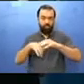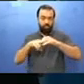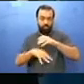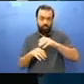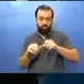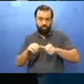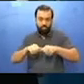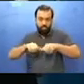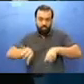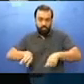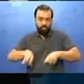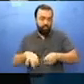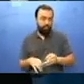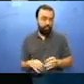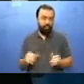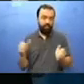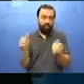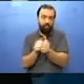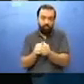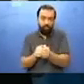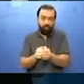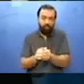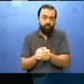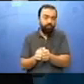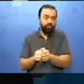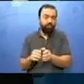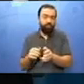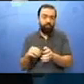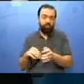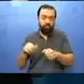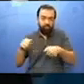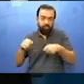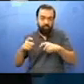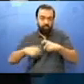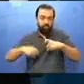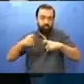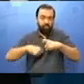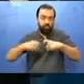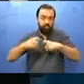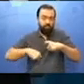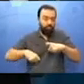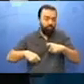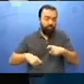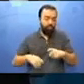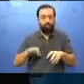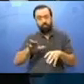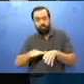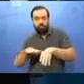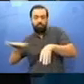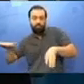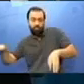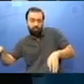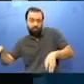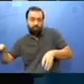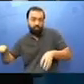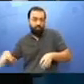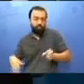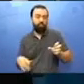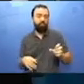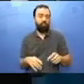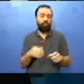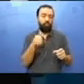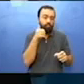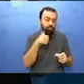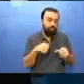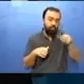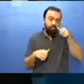de alimentação, se juntam, macho e fêmea, acasalam e então o macho volta para a zona de alimentação e a